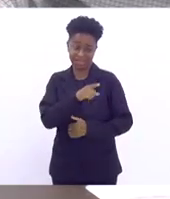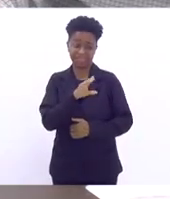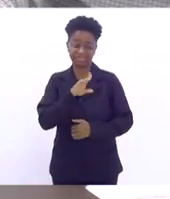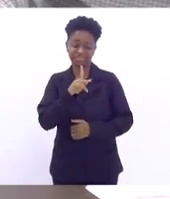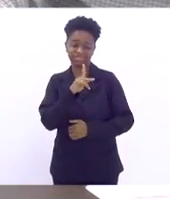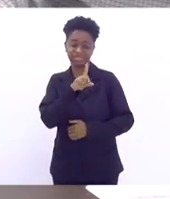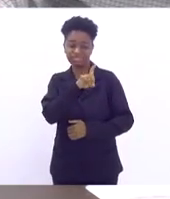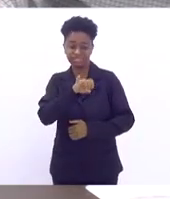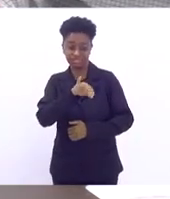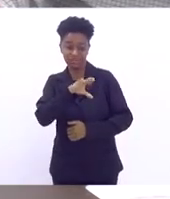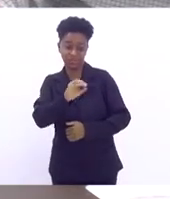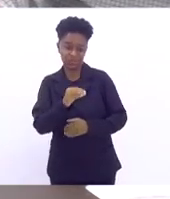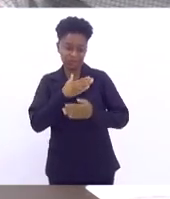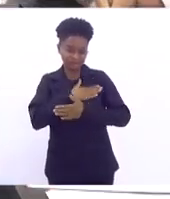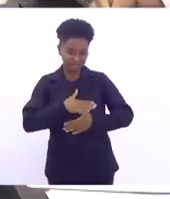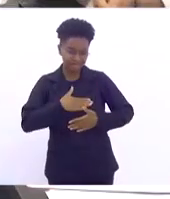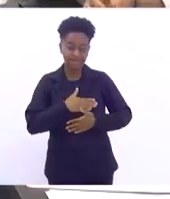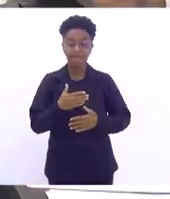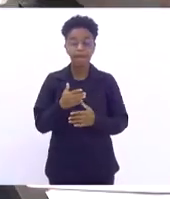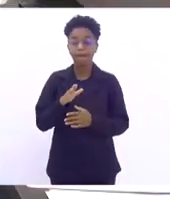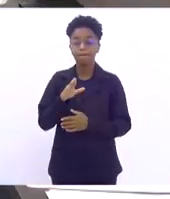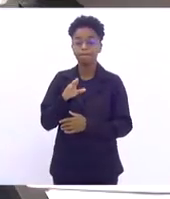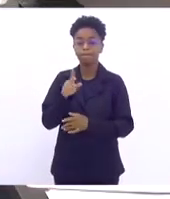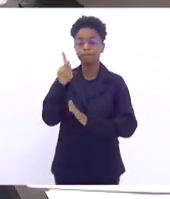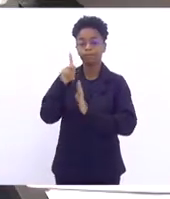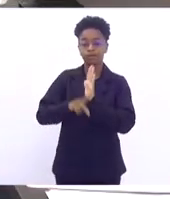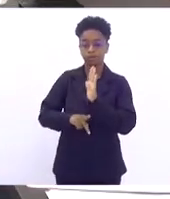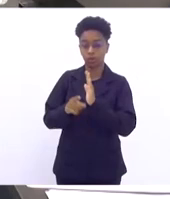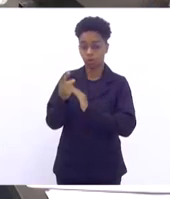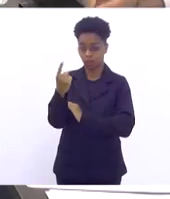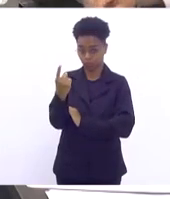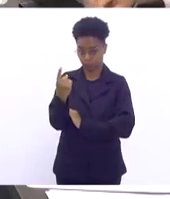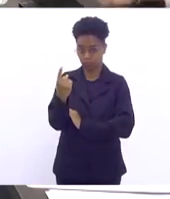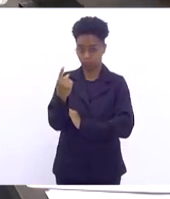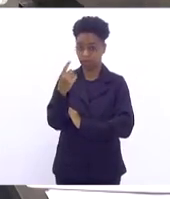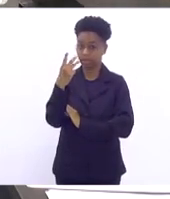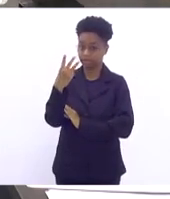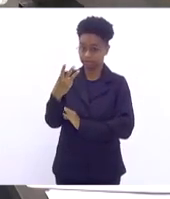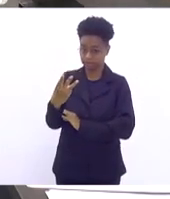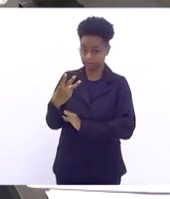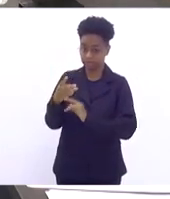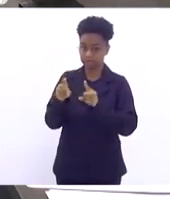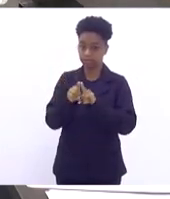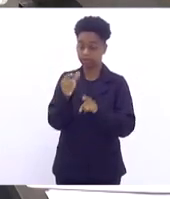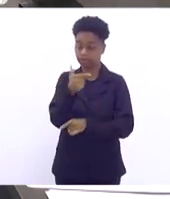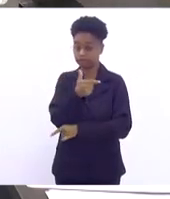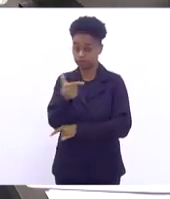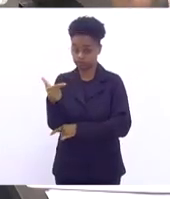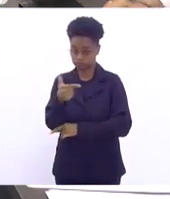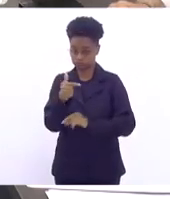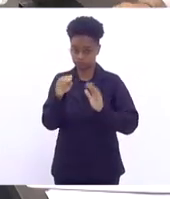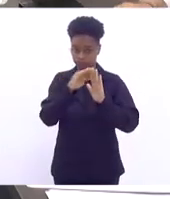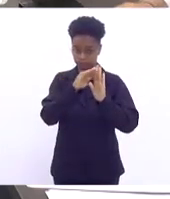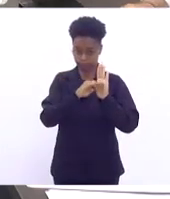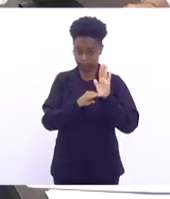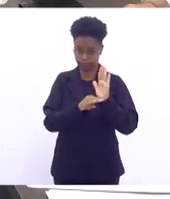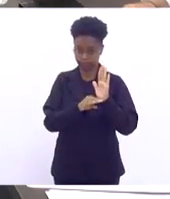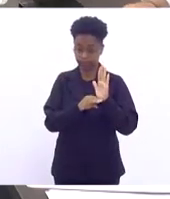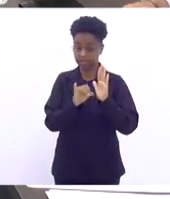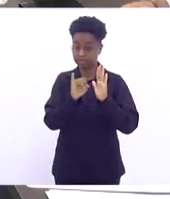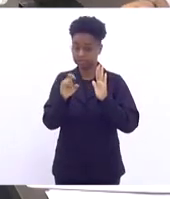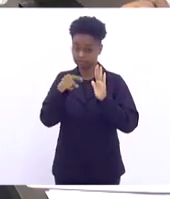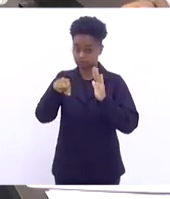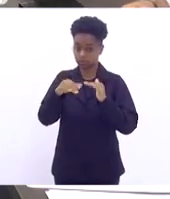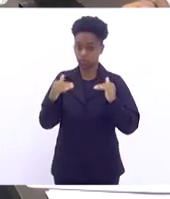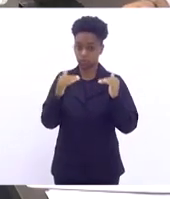Chico Machado o projeto 13 e 22 da pauta senhores